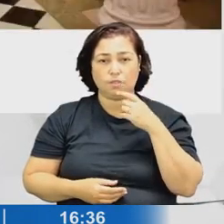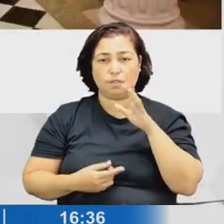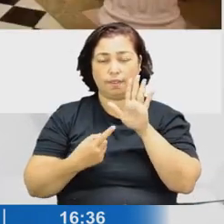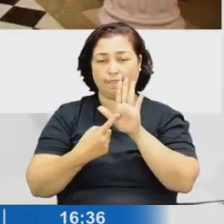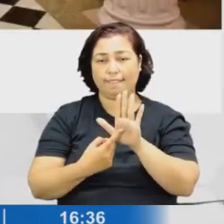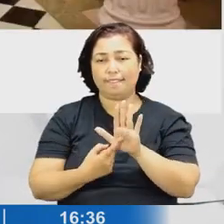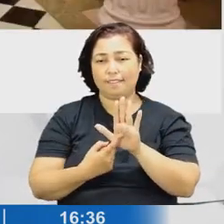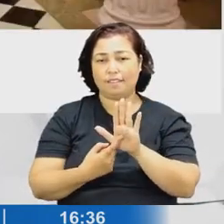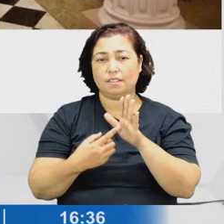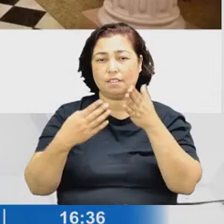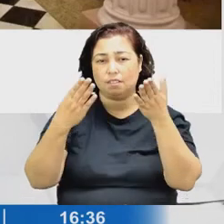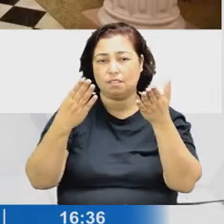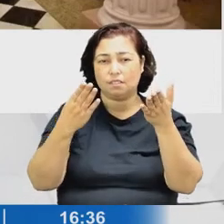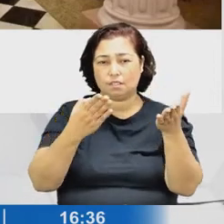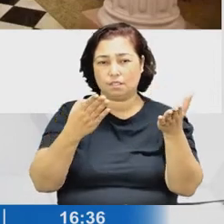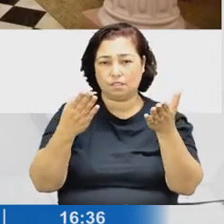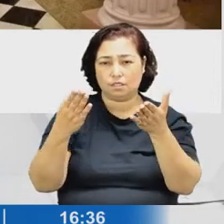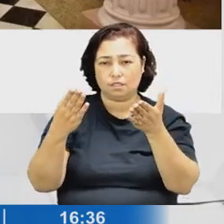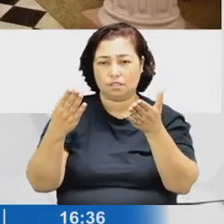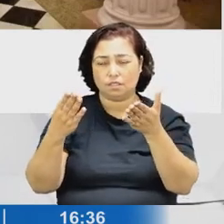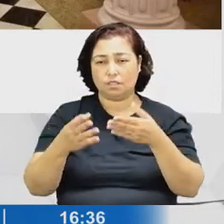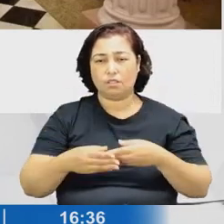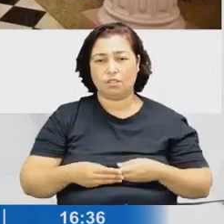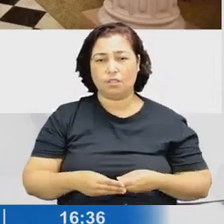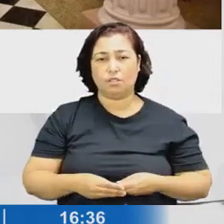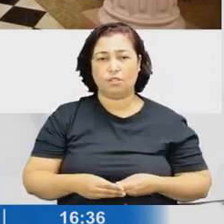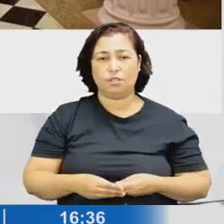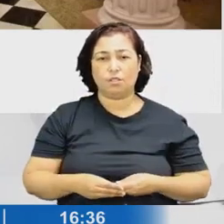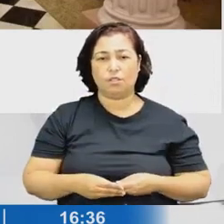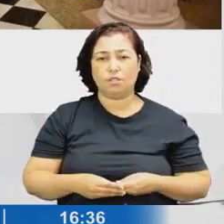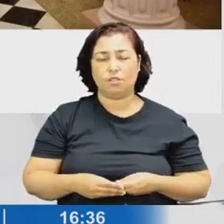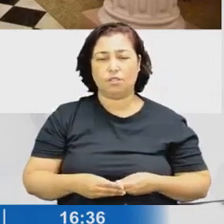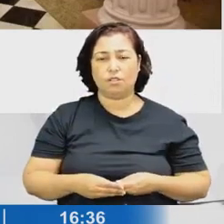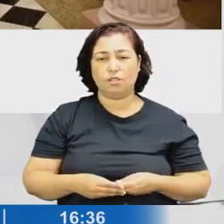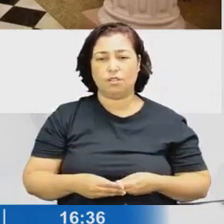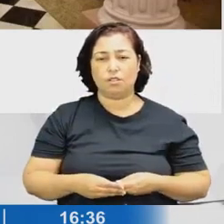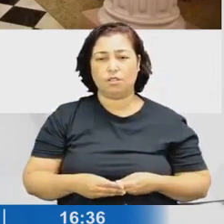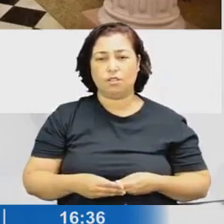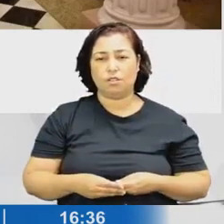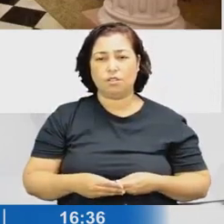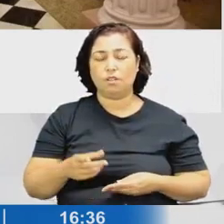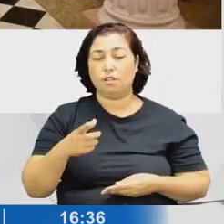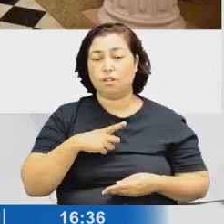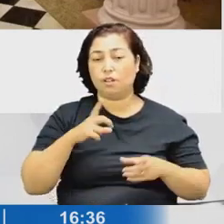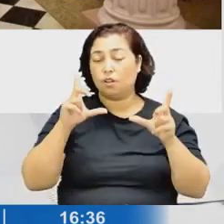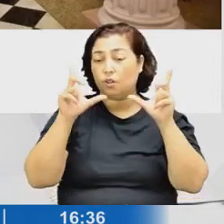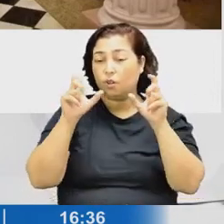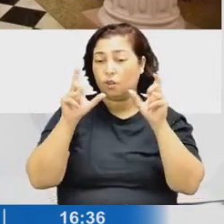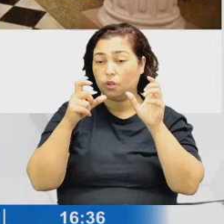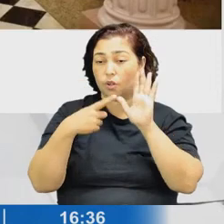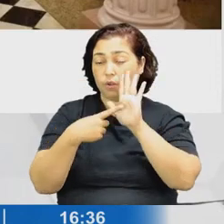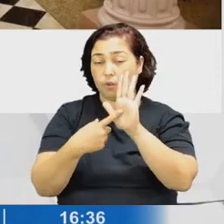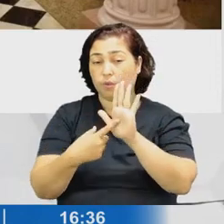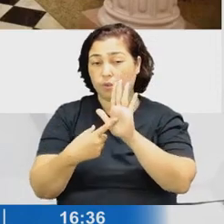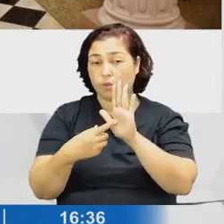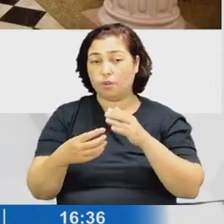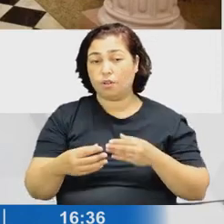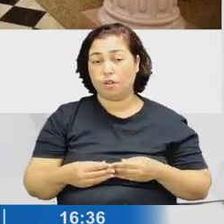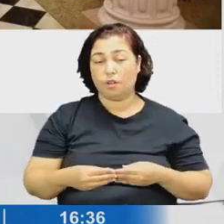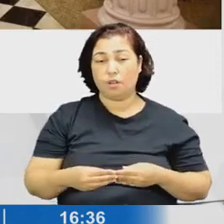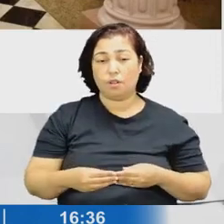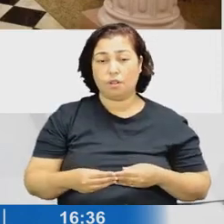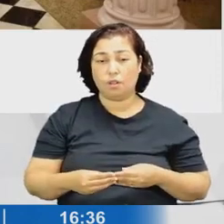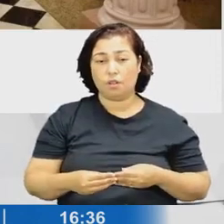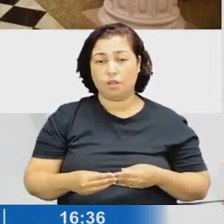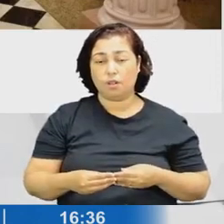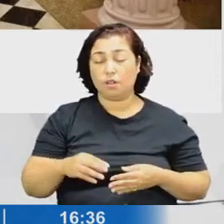Obama ai dado mas eu não tenho fotógrafo do Obama Não é para ter o fotógrafo do money é para pegar a ideia que eu acho